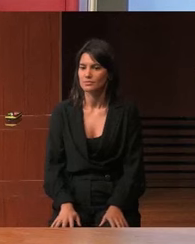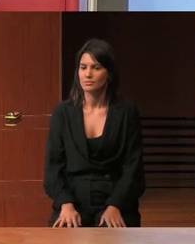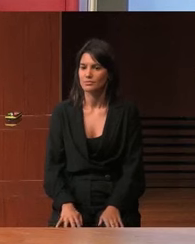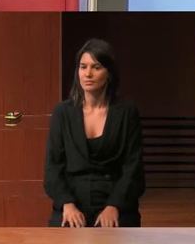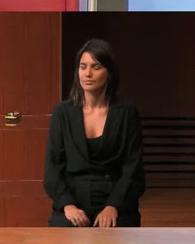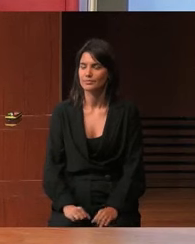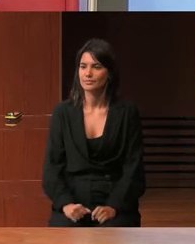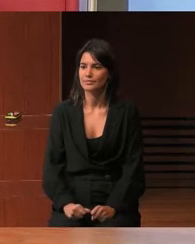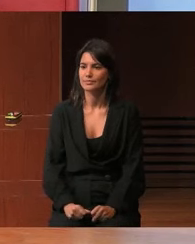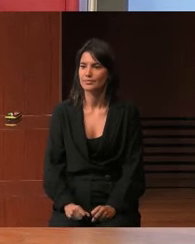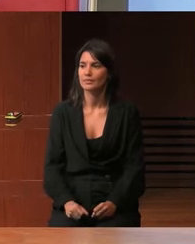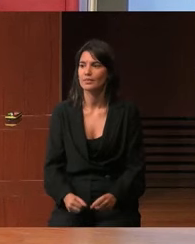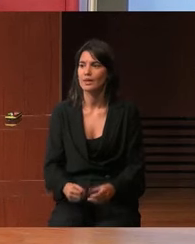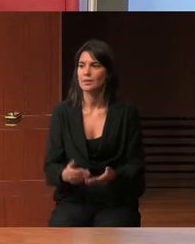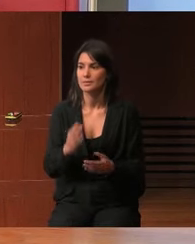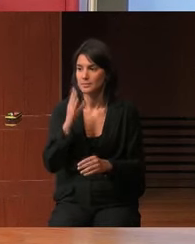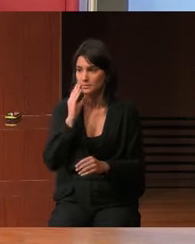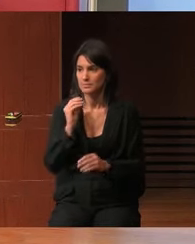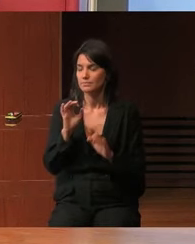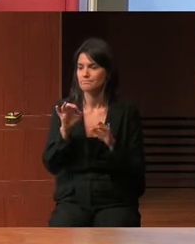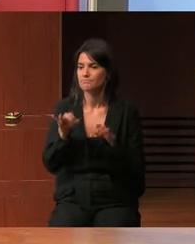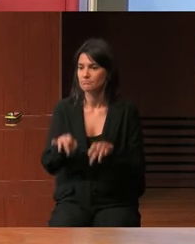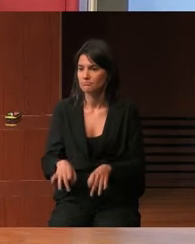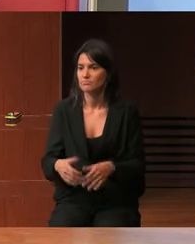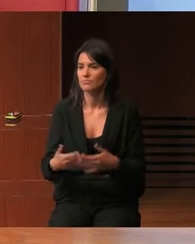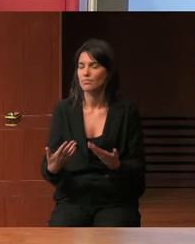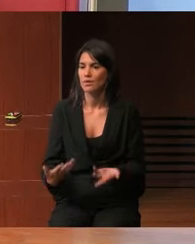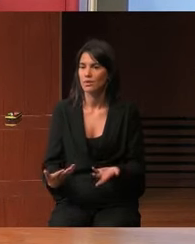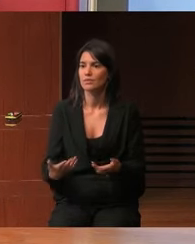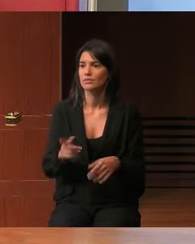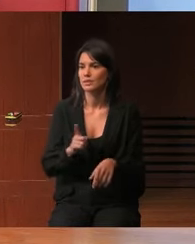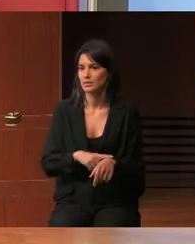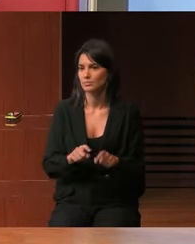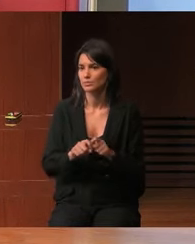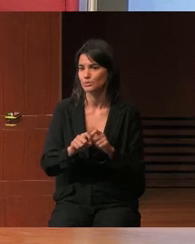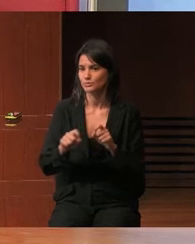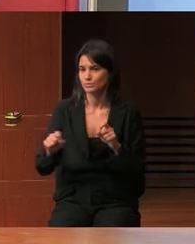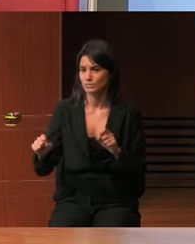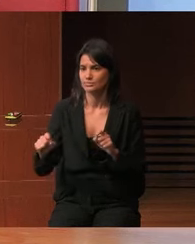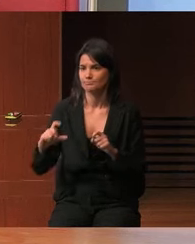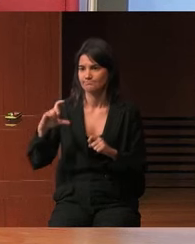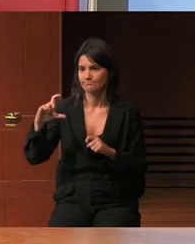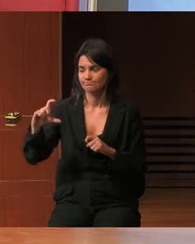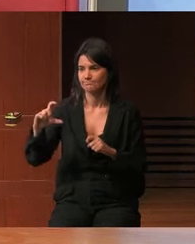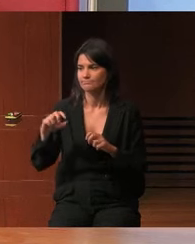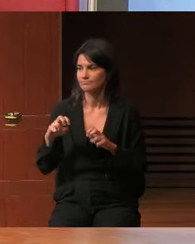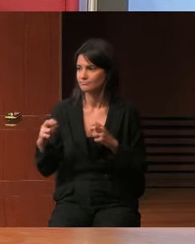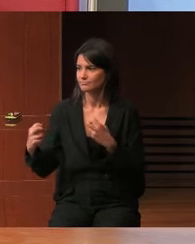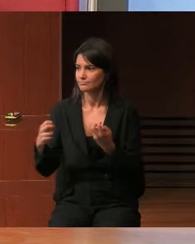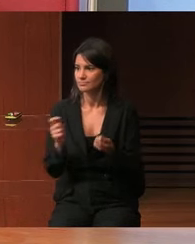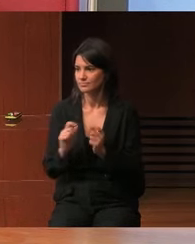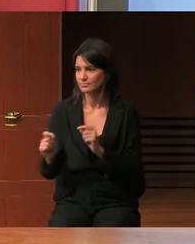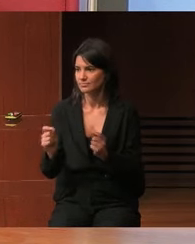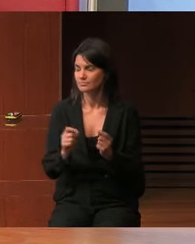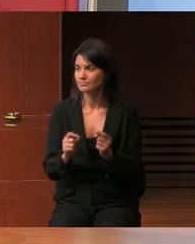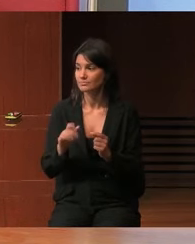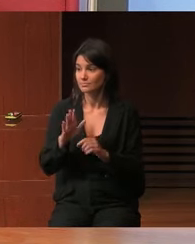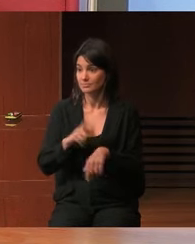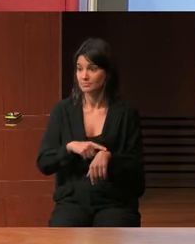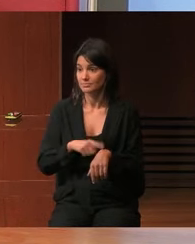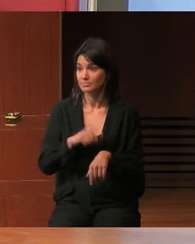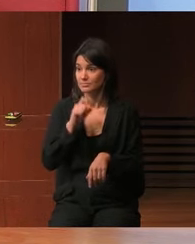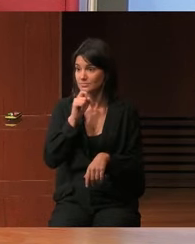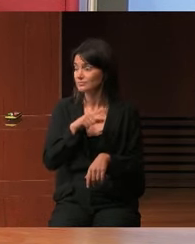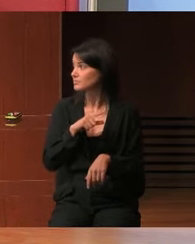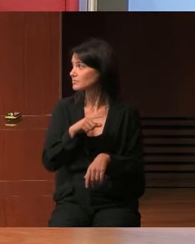E penso que chegámos ao fim do tempo definido para esta mesa redonda. Ah, mas temos tempo? Eu não sei